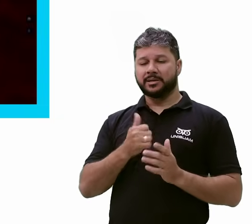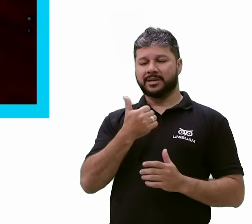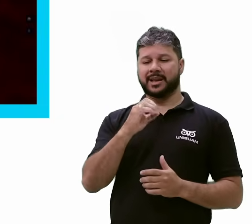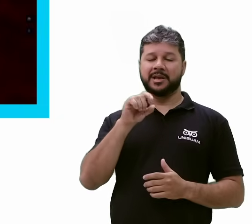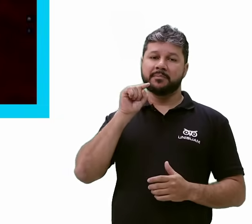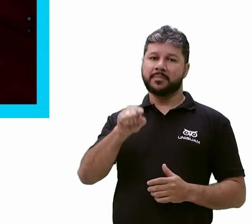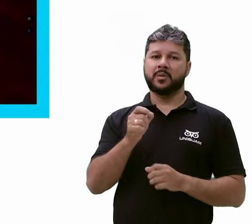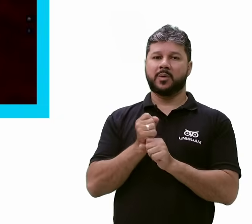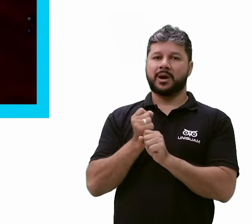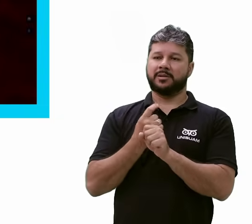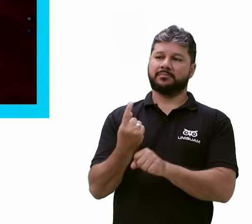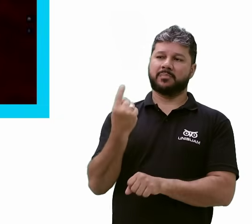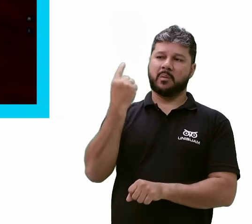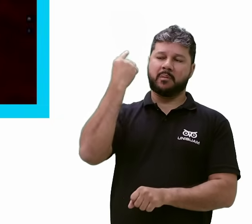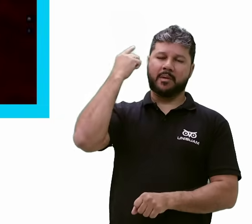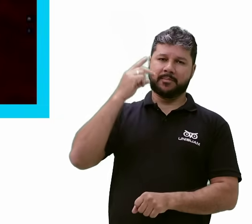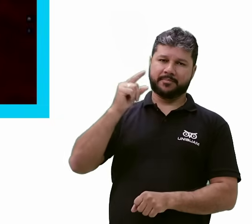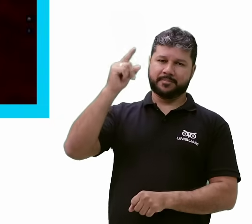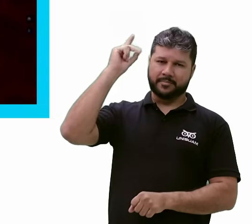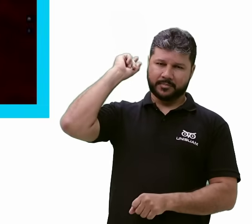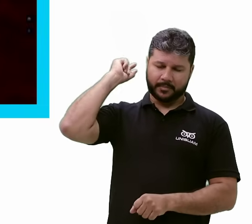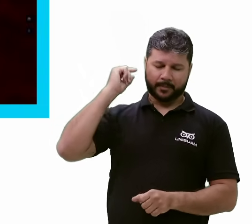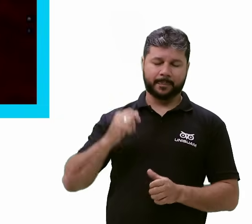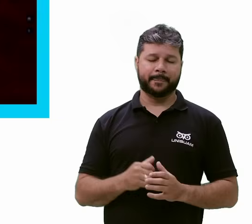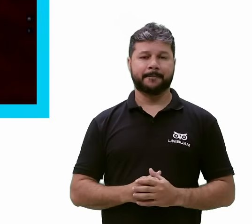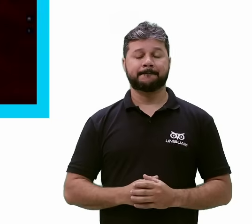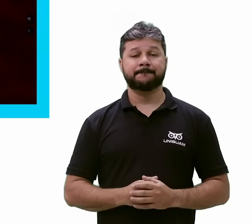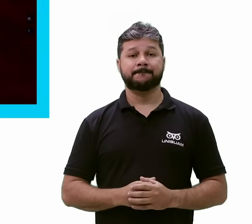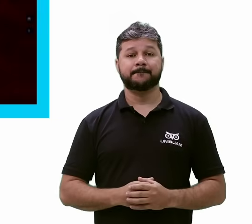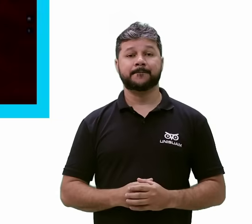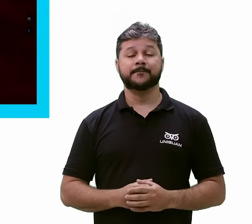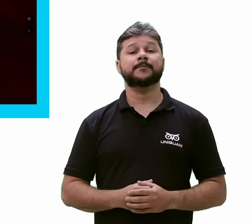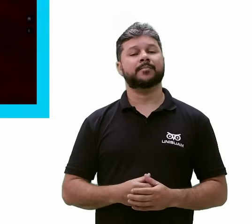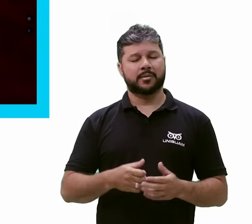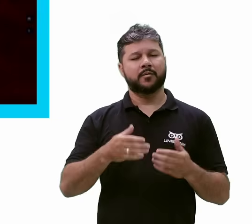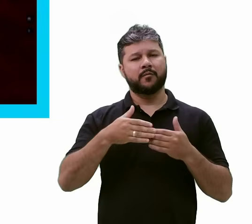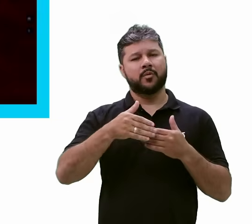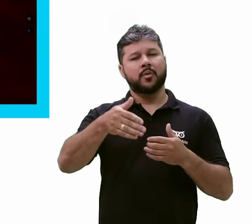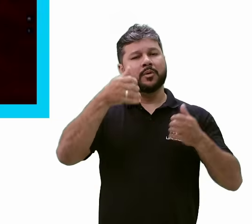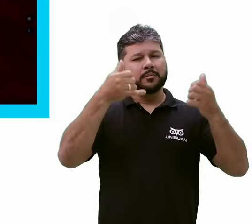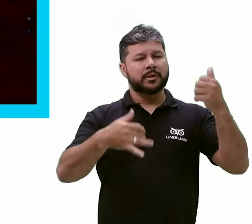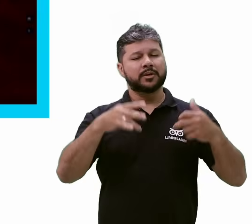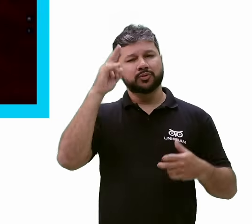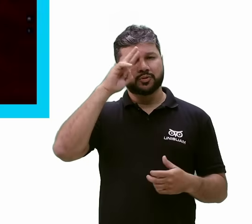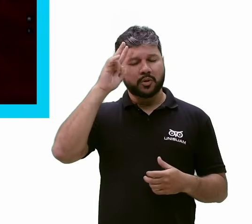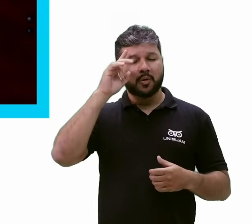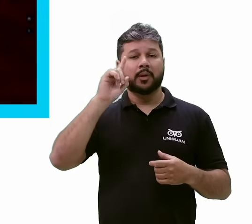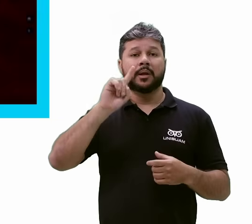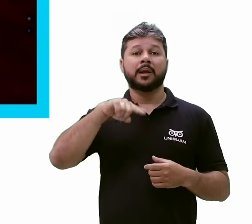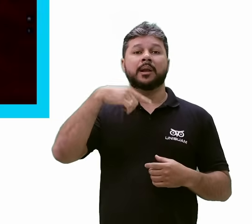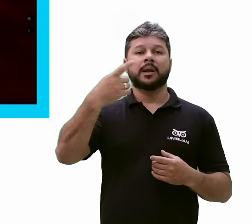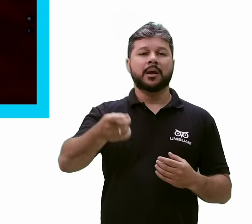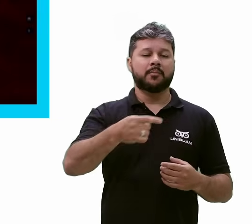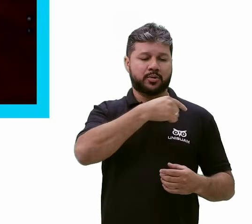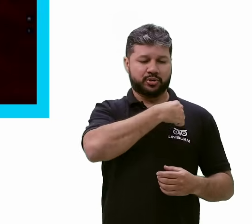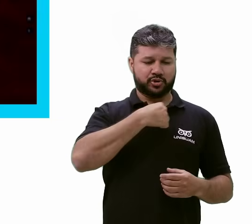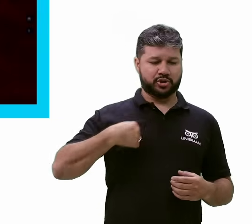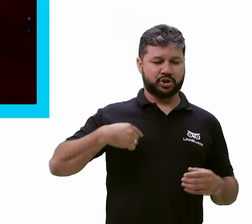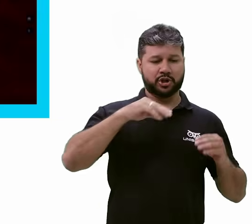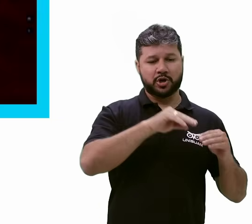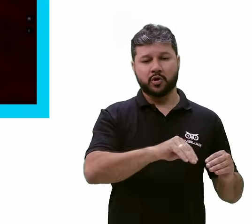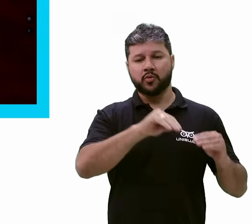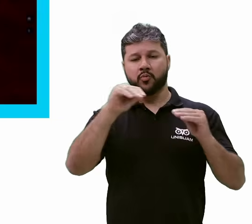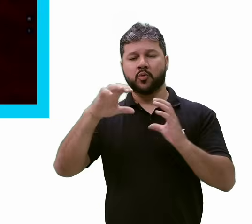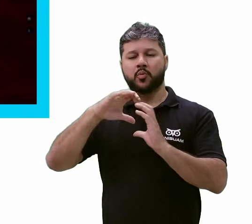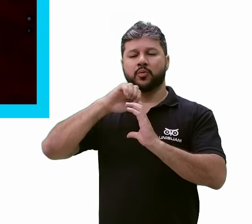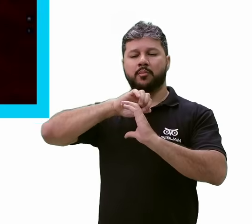10.000 anos atrás, tá? Bom, eu vou falar um pouco mais da história dessa planta depois, né? Como ela migra da China para o resto do